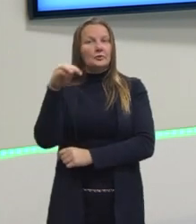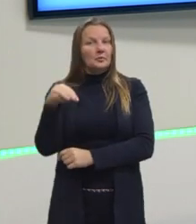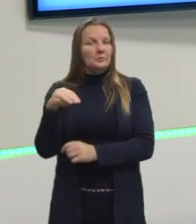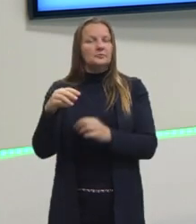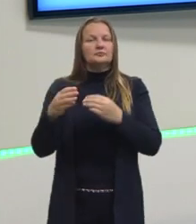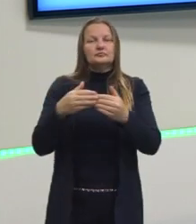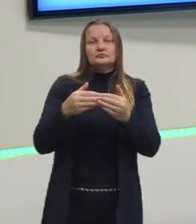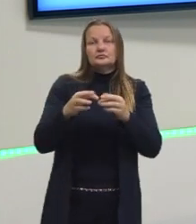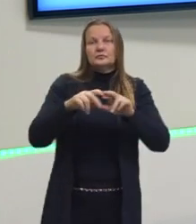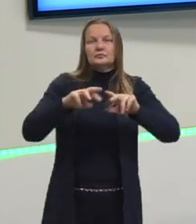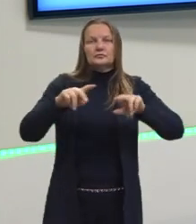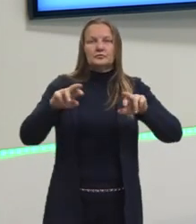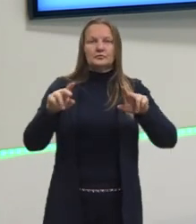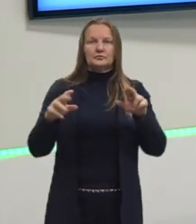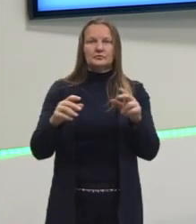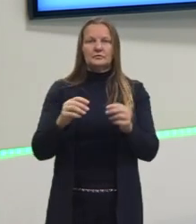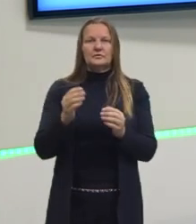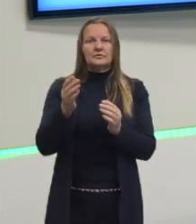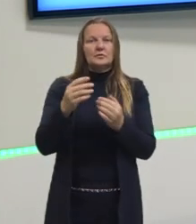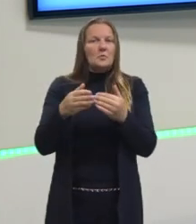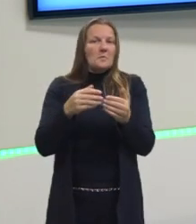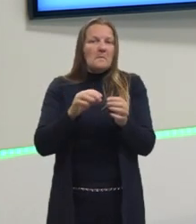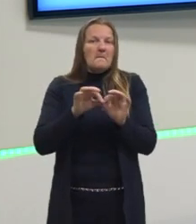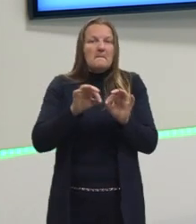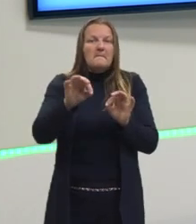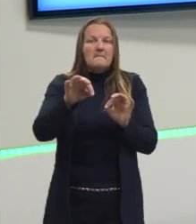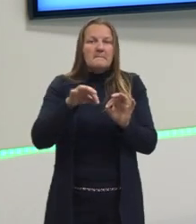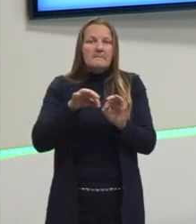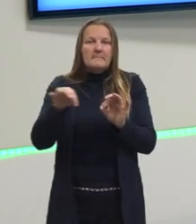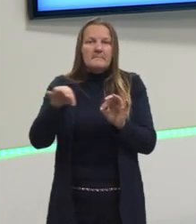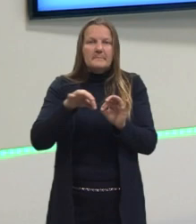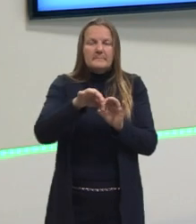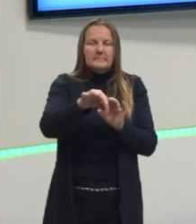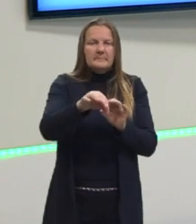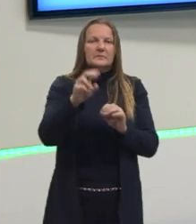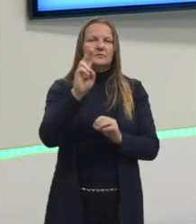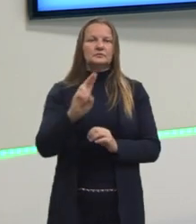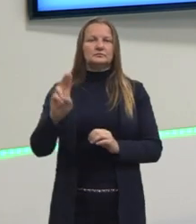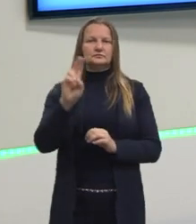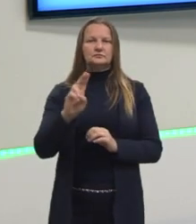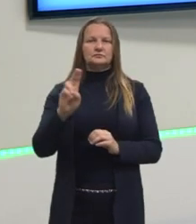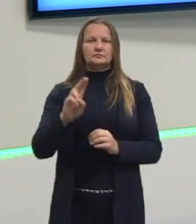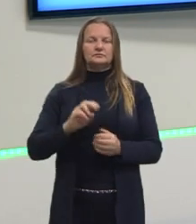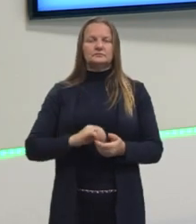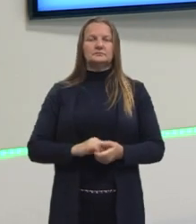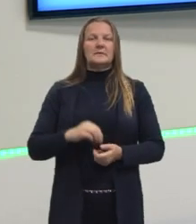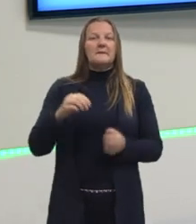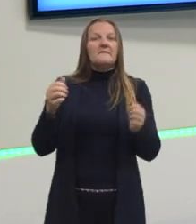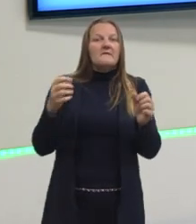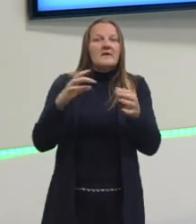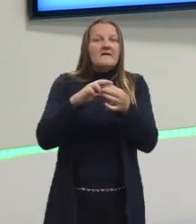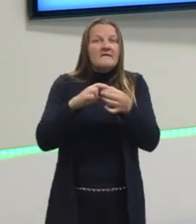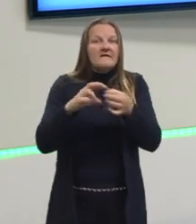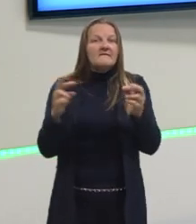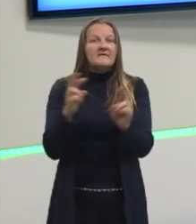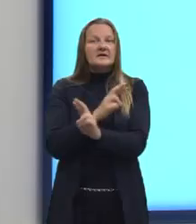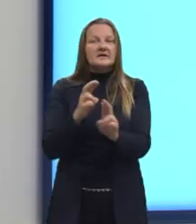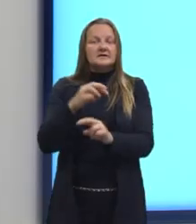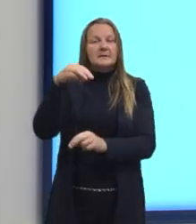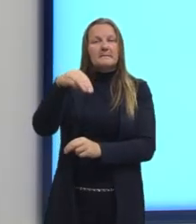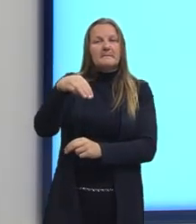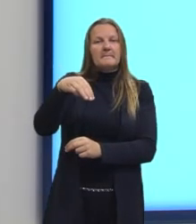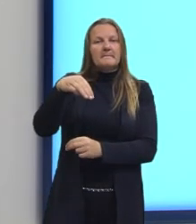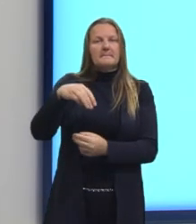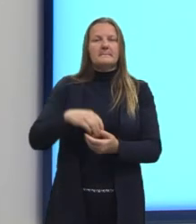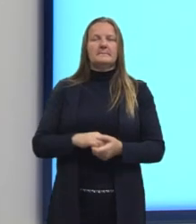as várias unidades os prefixos que a gente tem para as unidades de medida né do metro tá então vejam aqui ó